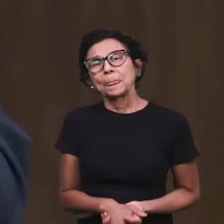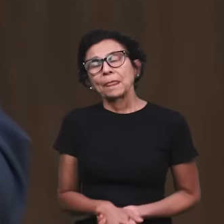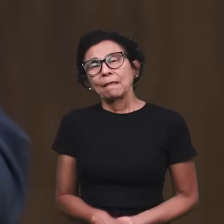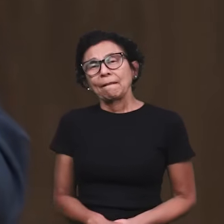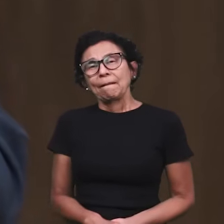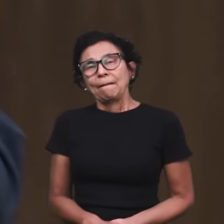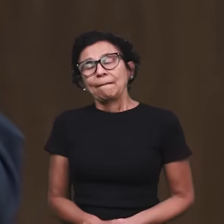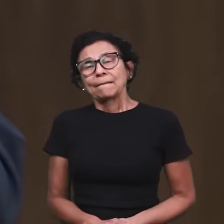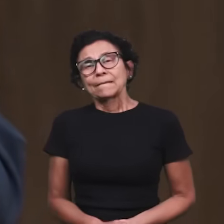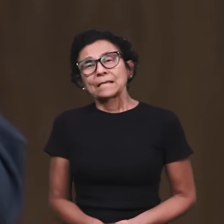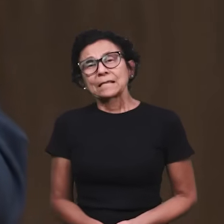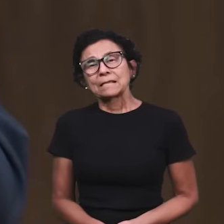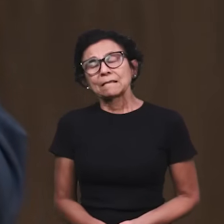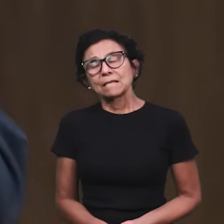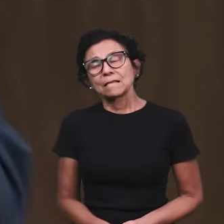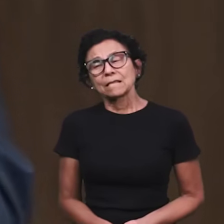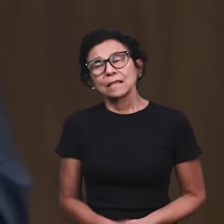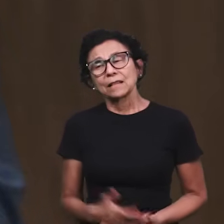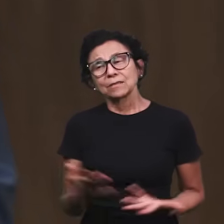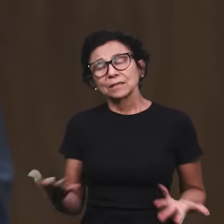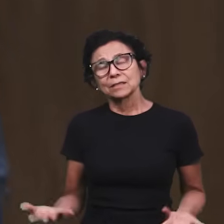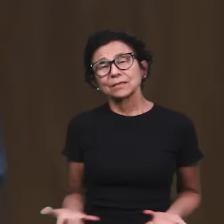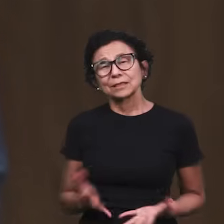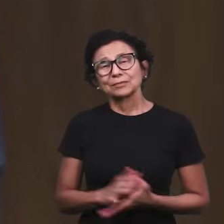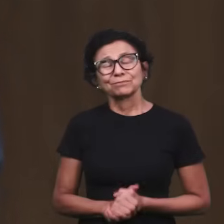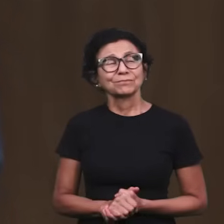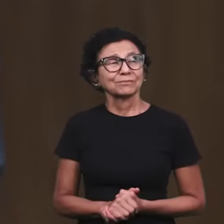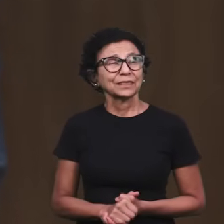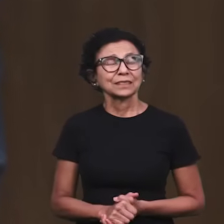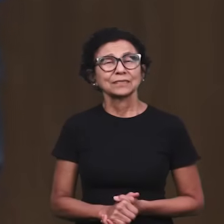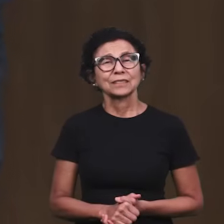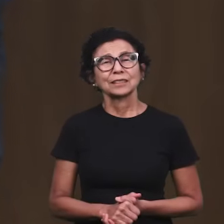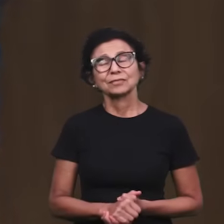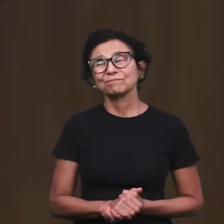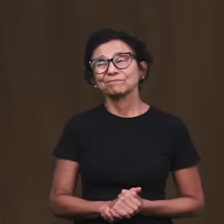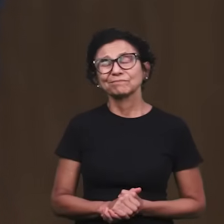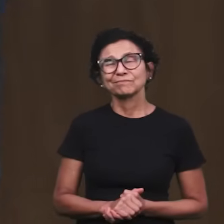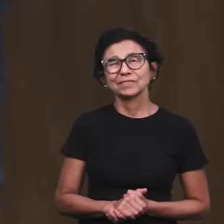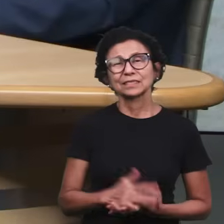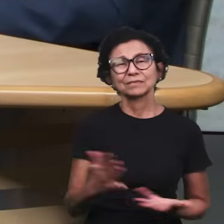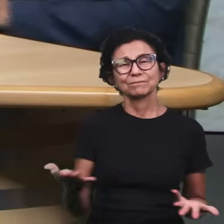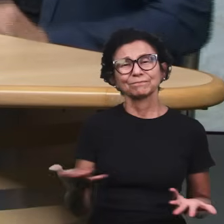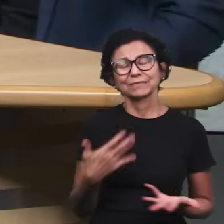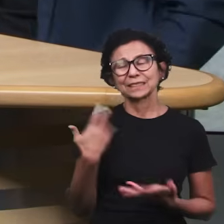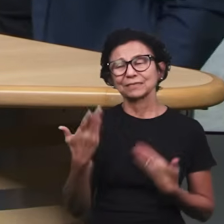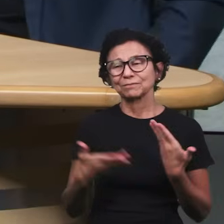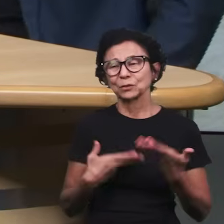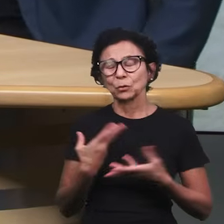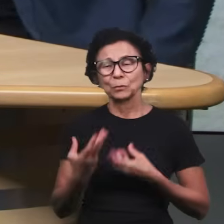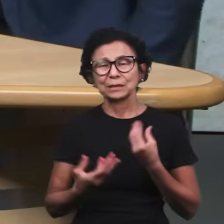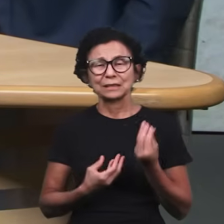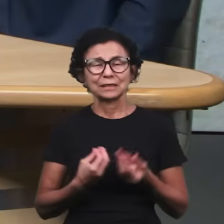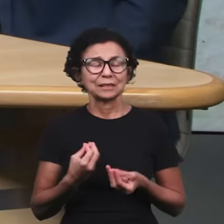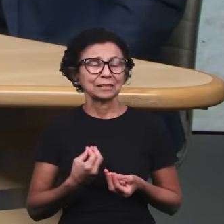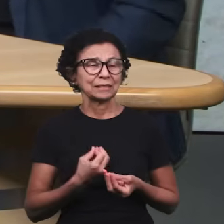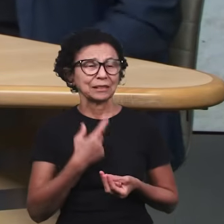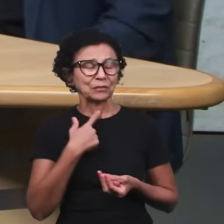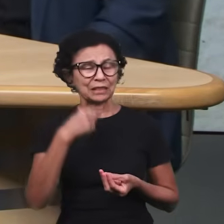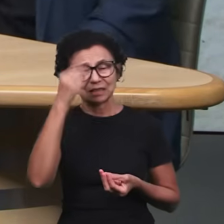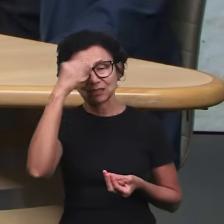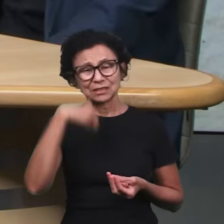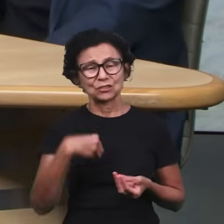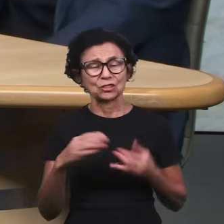isso, faz um propósito, busca o fruto do Espírito para você ver. Não, porque uma das características do fruto do Espírito é o